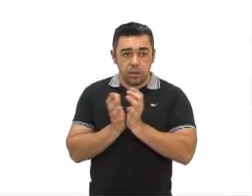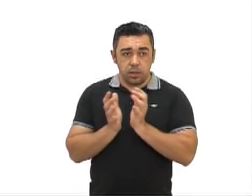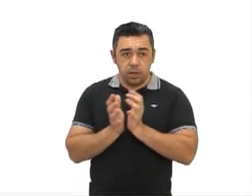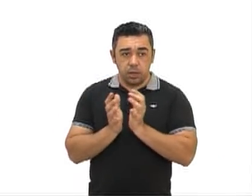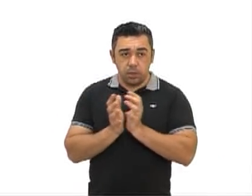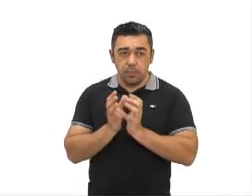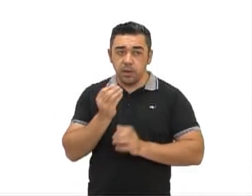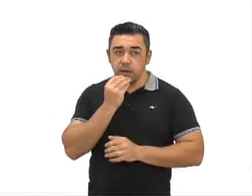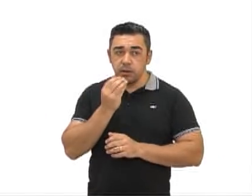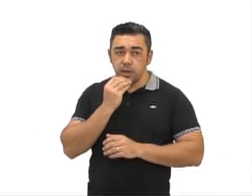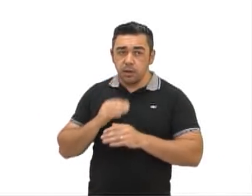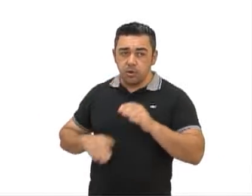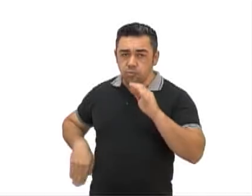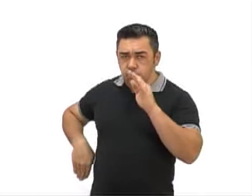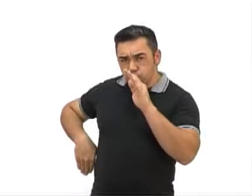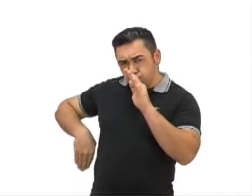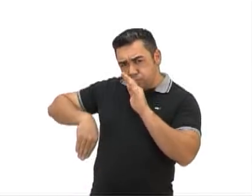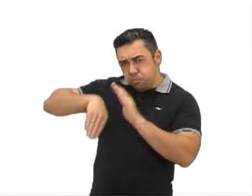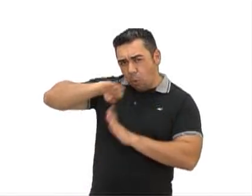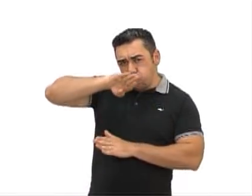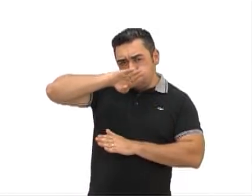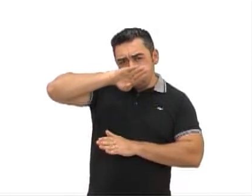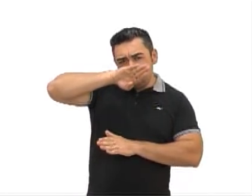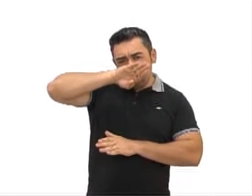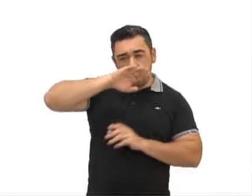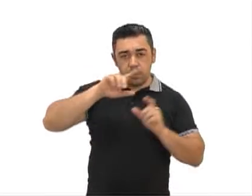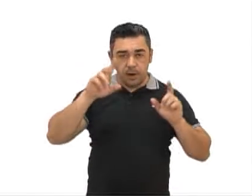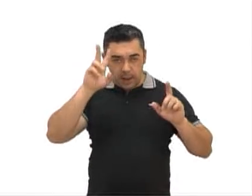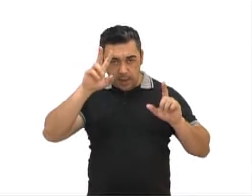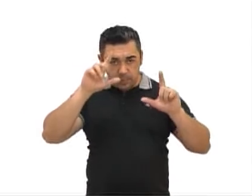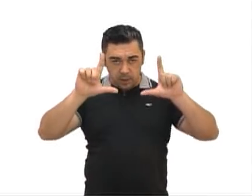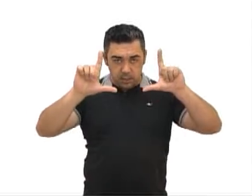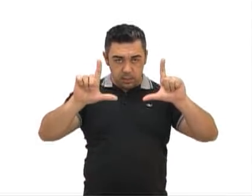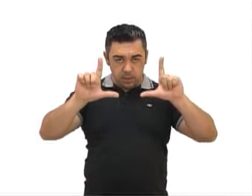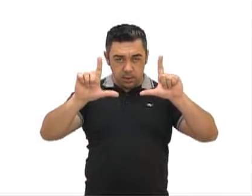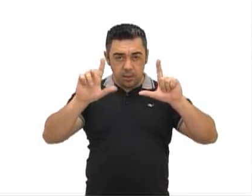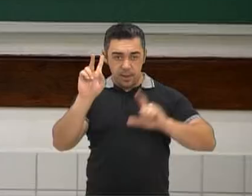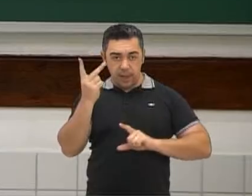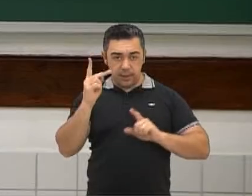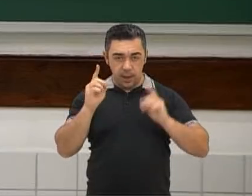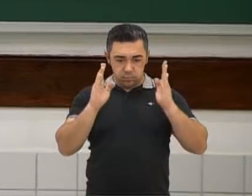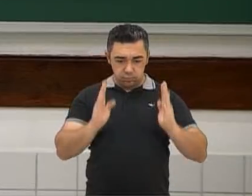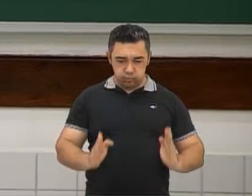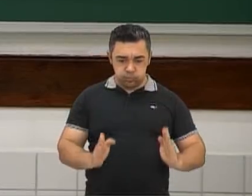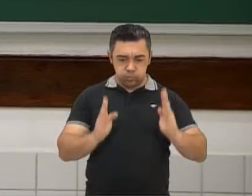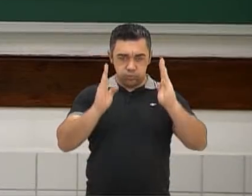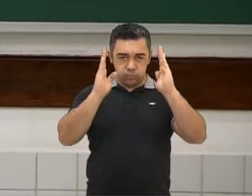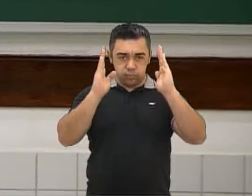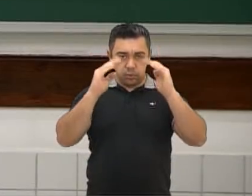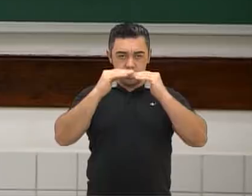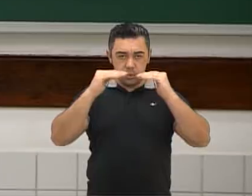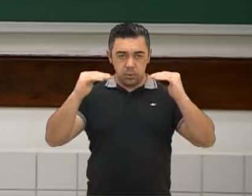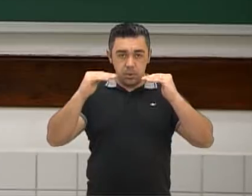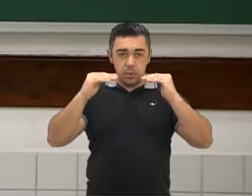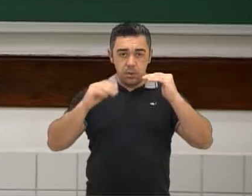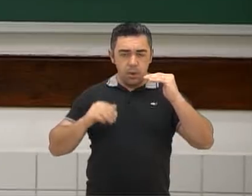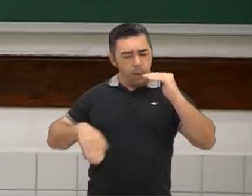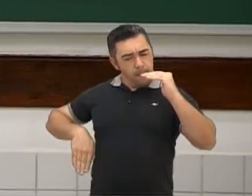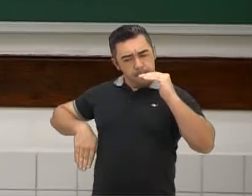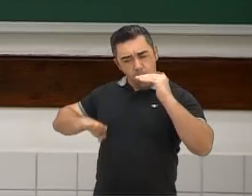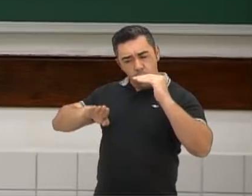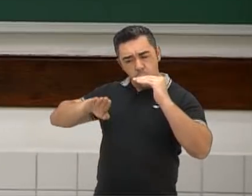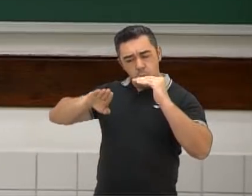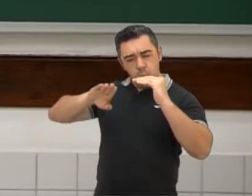um chute entre os postes. Lembra que eu falei lá do H, daqueles postes do H? Então, quando ele